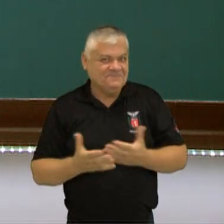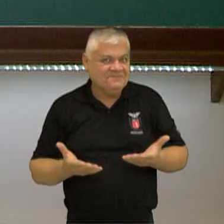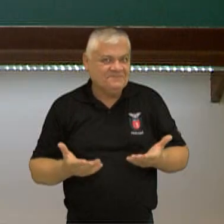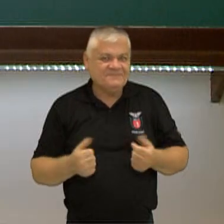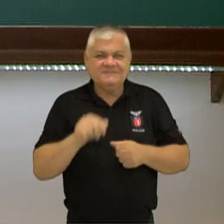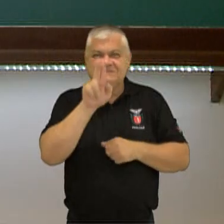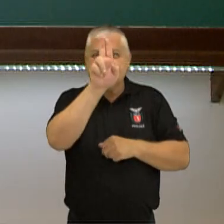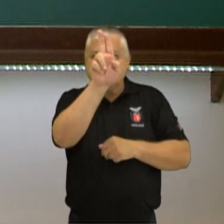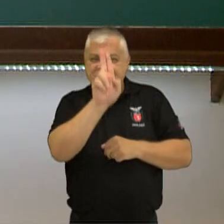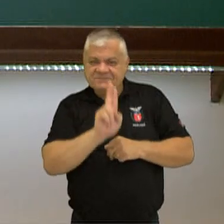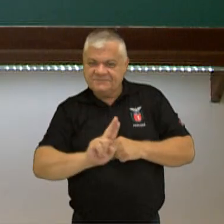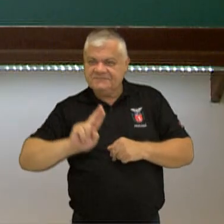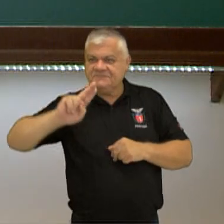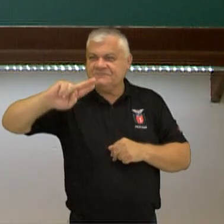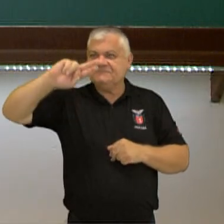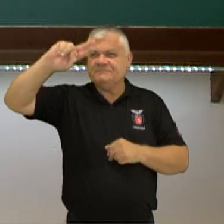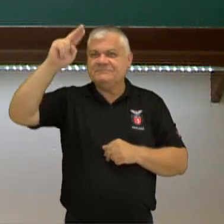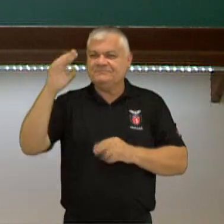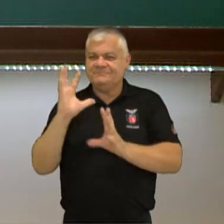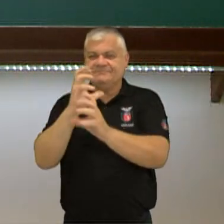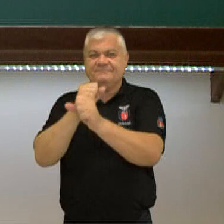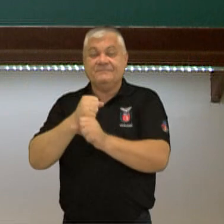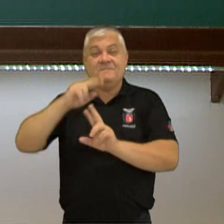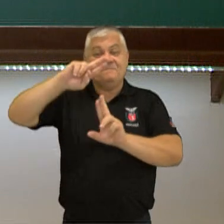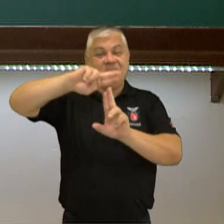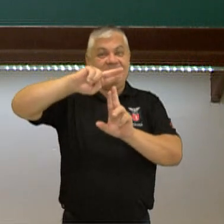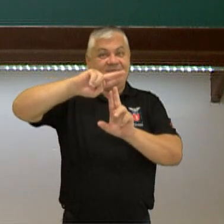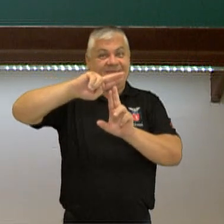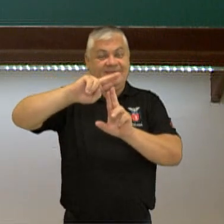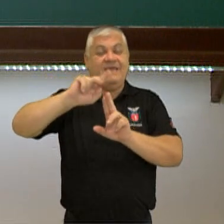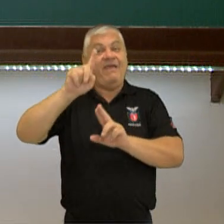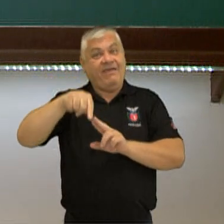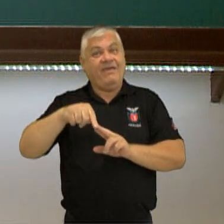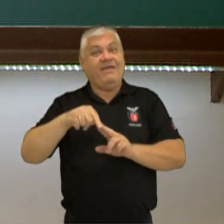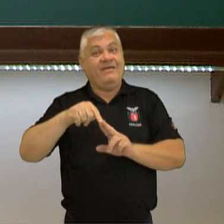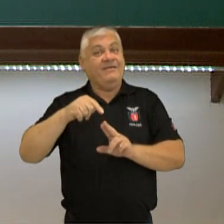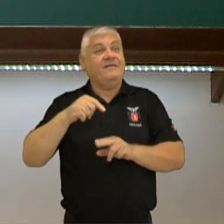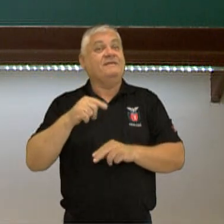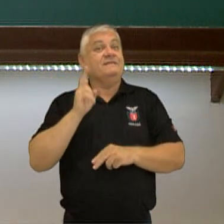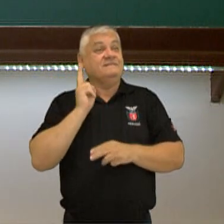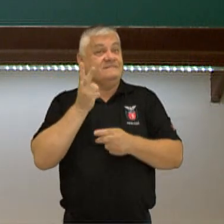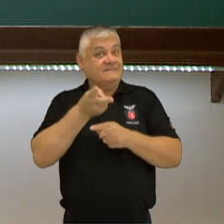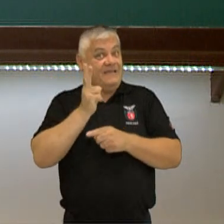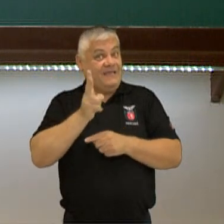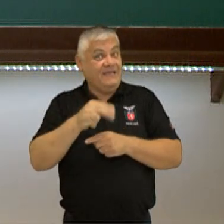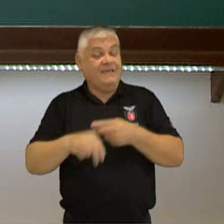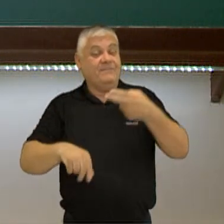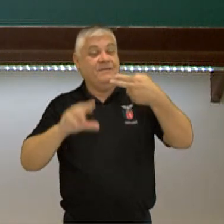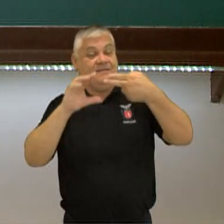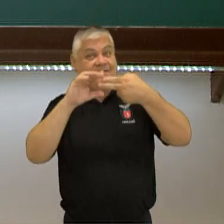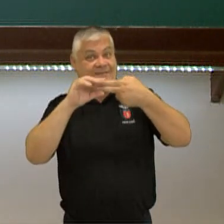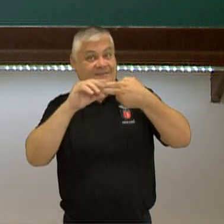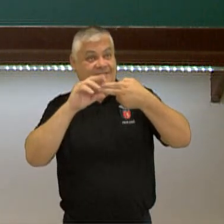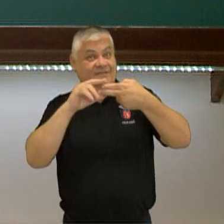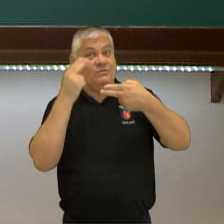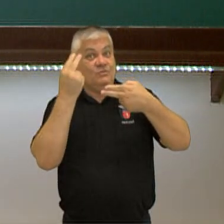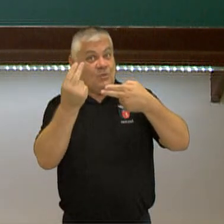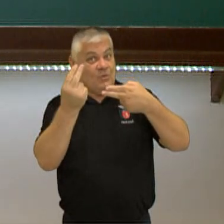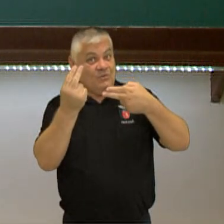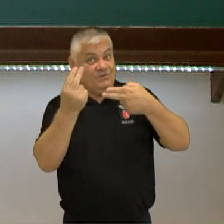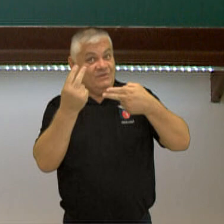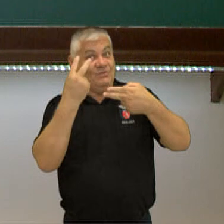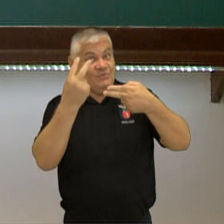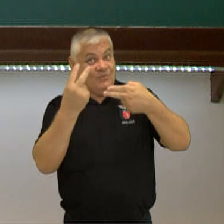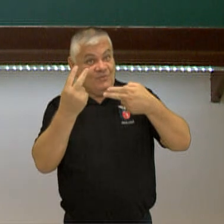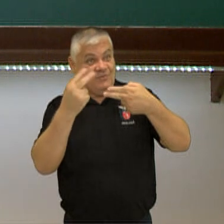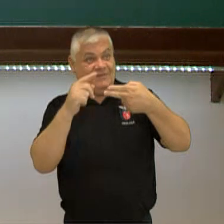Então, fechou as 7 ligações pi. E vejam, é a ligação pi. Lembrando que numa dupla ligação, tá? Eu tenho a